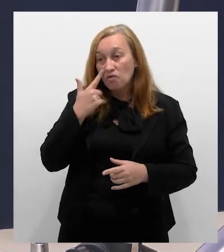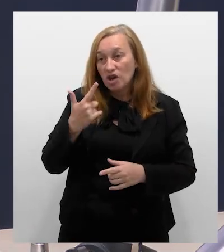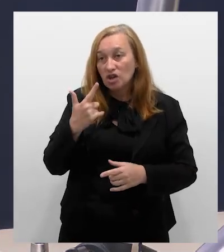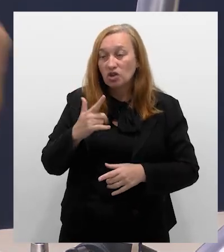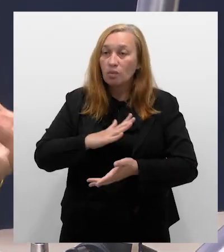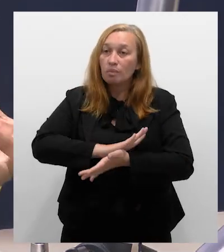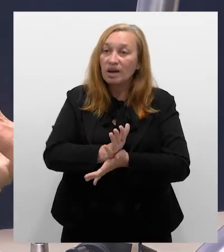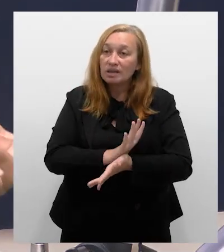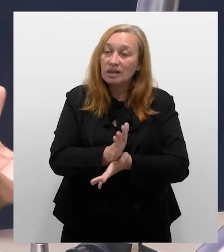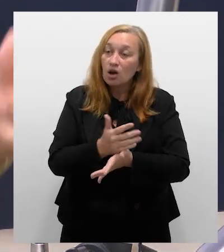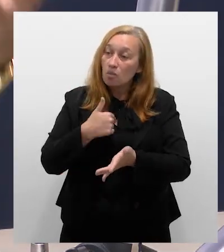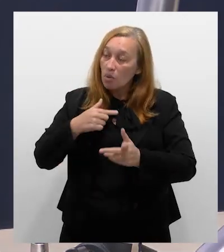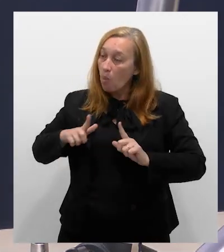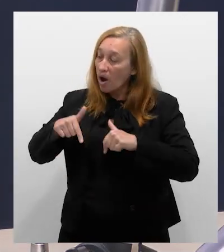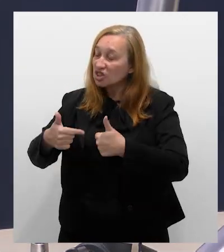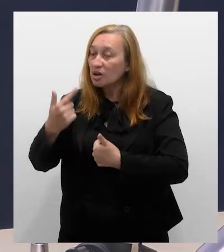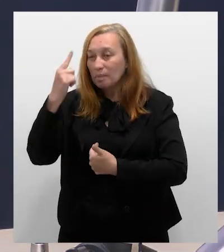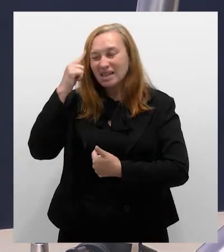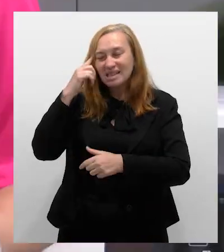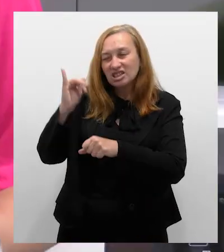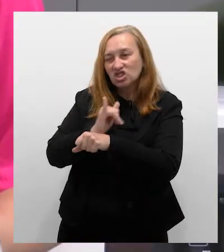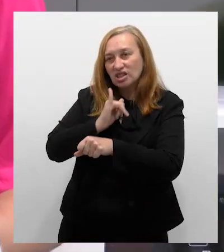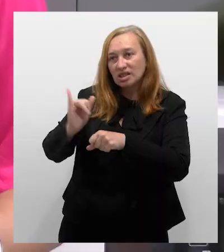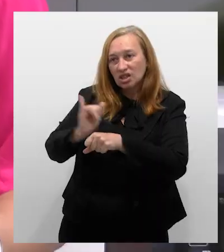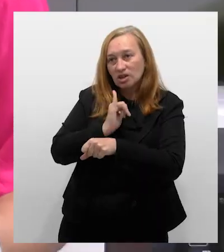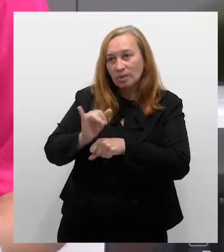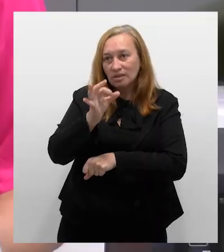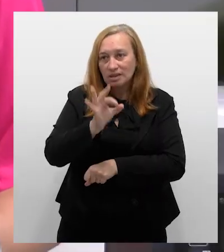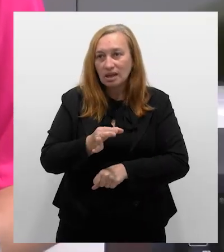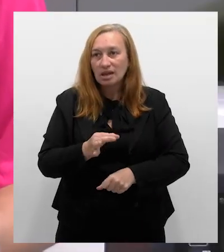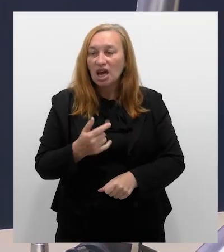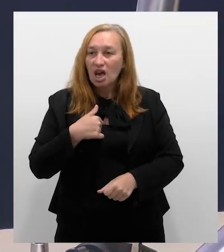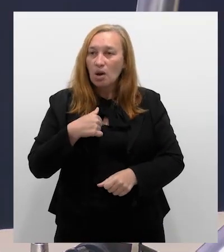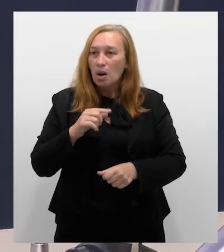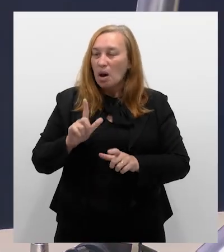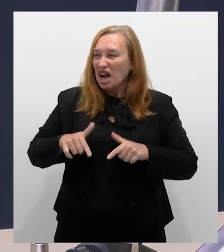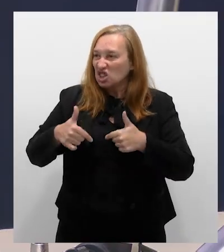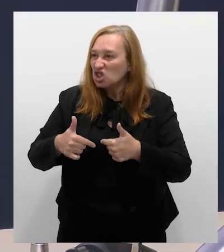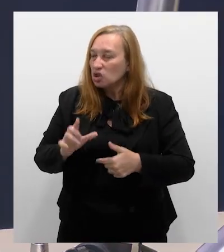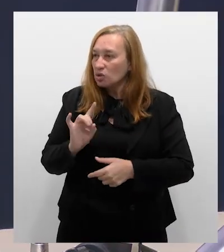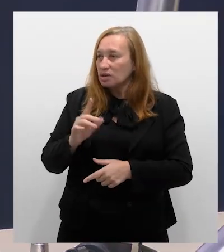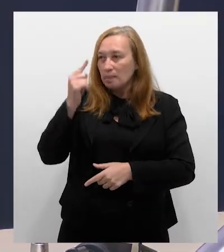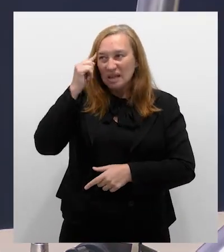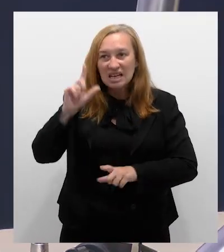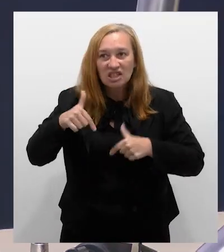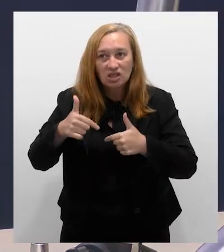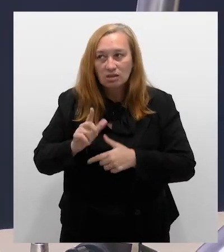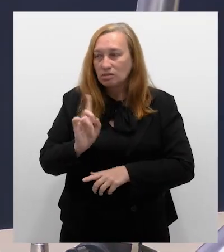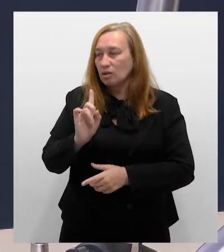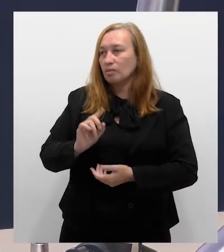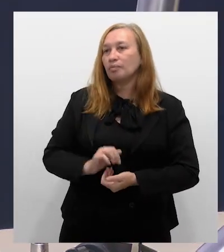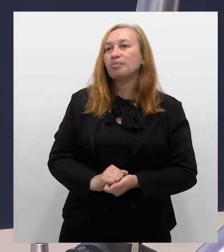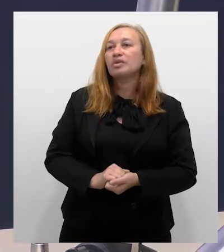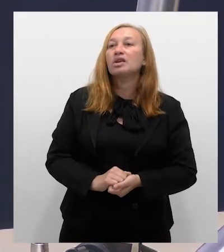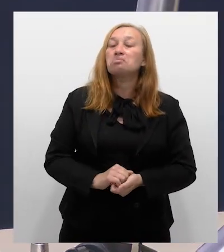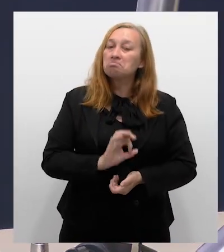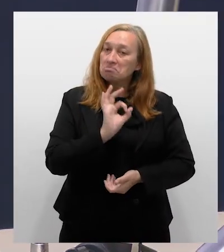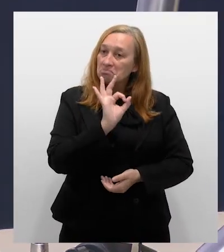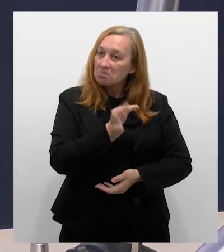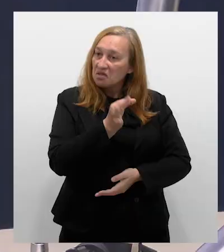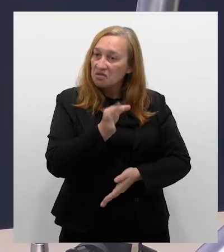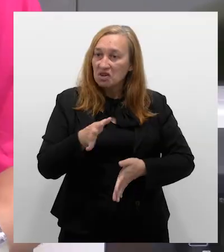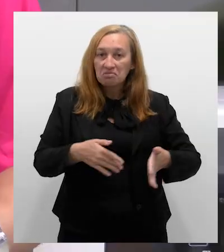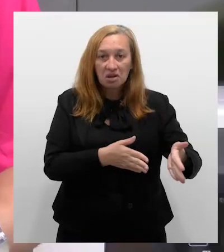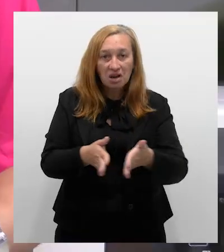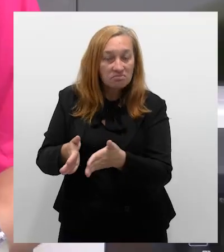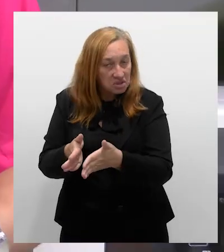bata de frente com preconceito, a minha reação ela tem que ser pensada estrategicamente. Porque eu não penso sozinho, eu não ajo sozinho, eu ajo por uma maioria. É